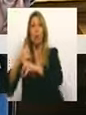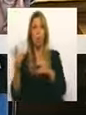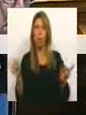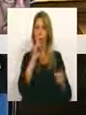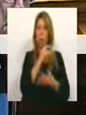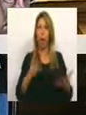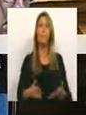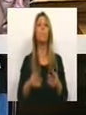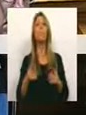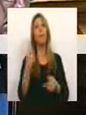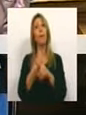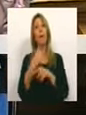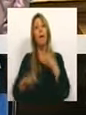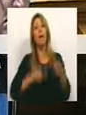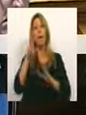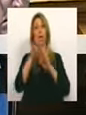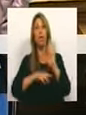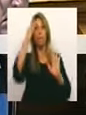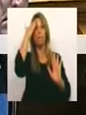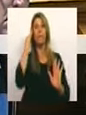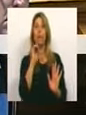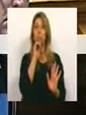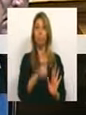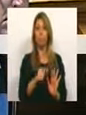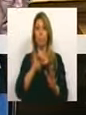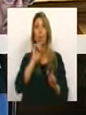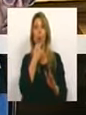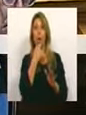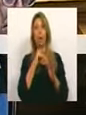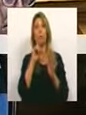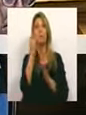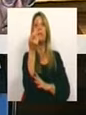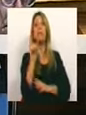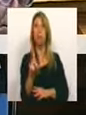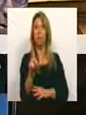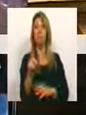do regime das incapacidades no nosso Código Civil faz